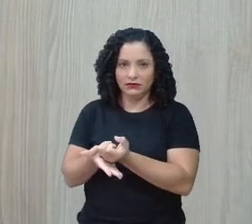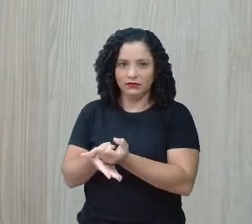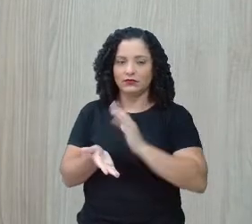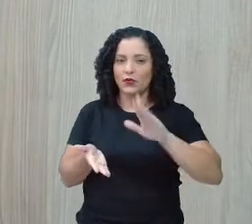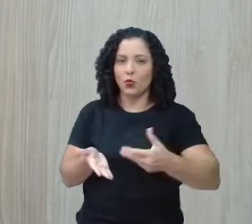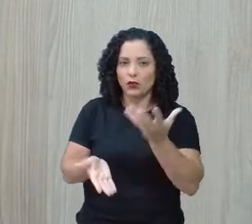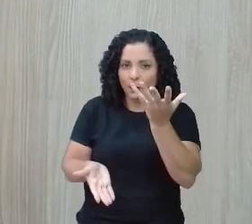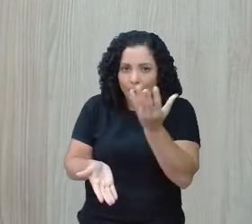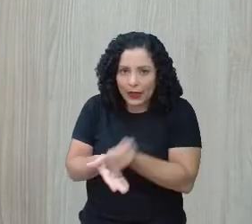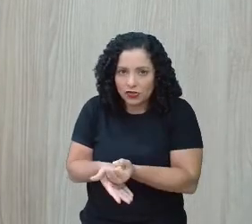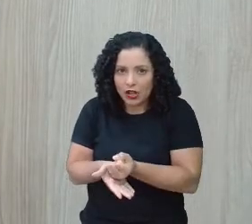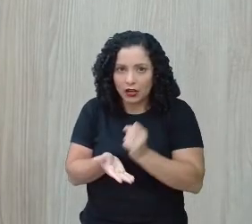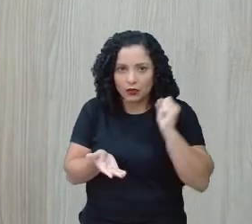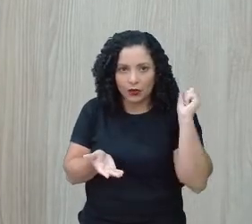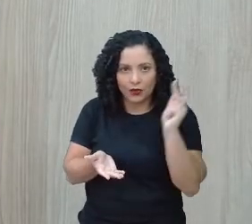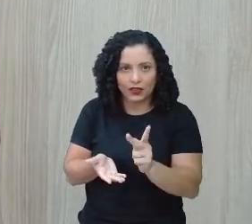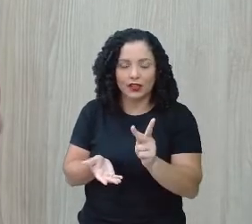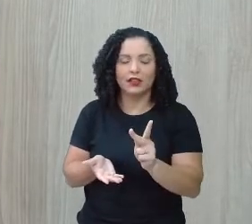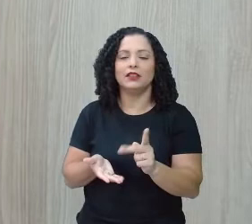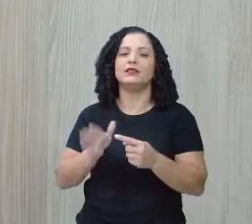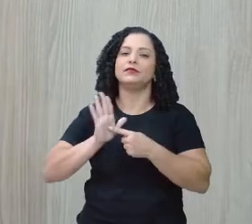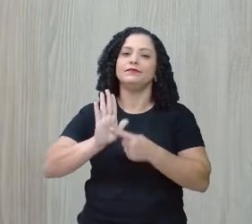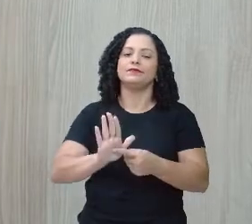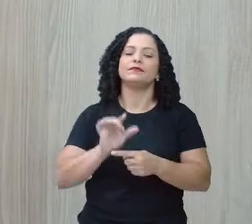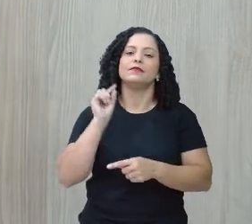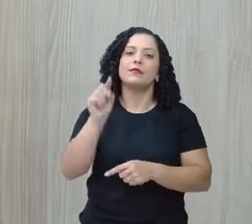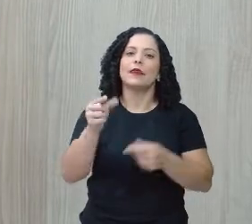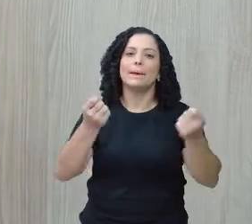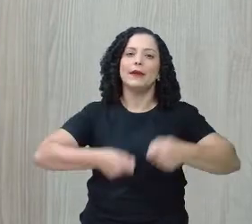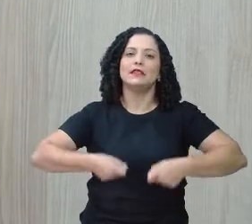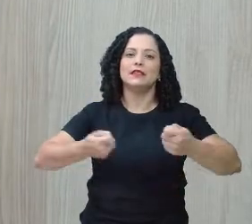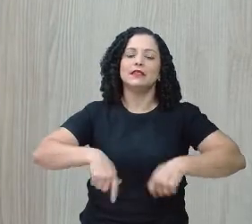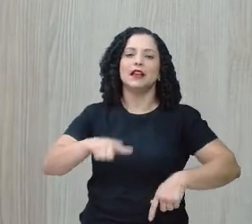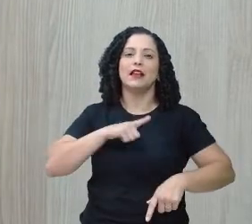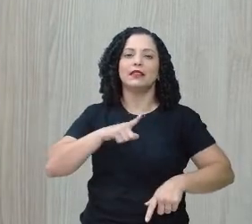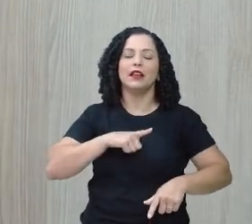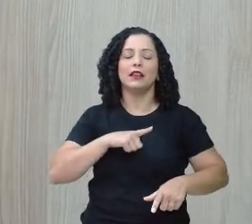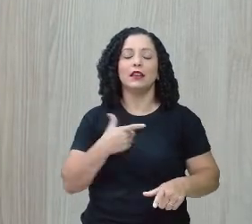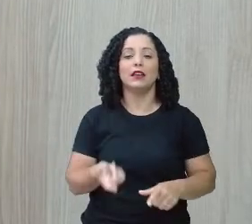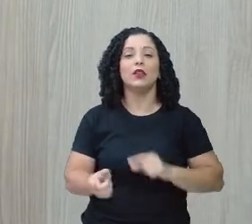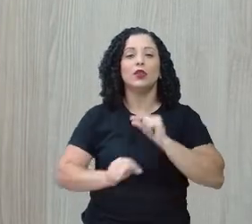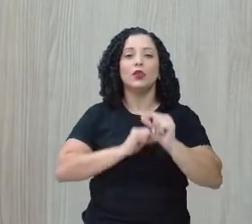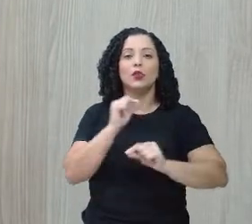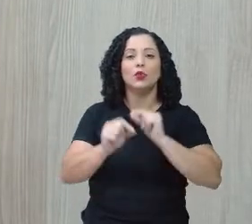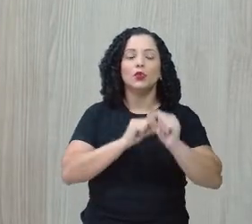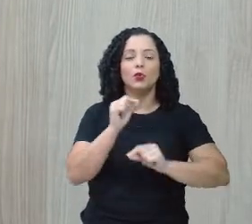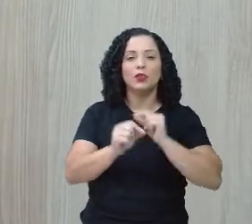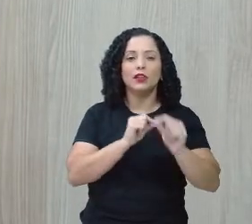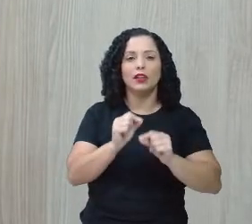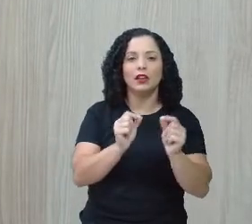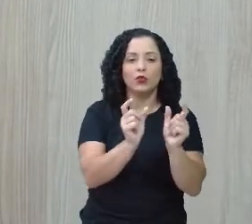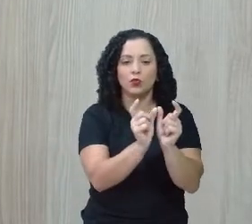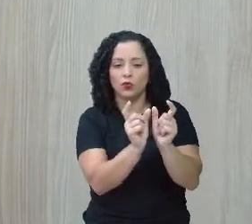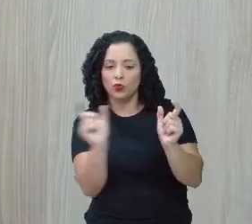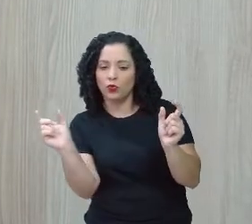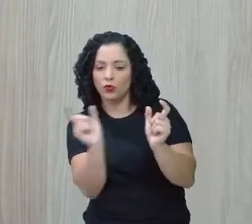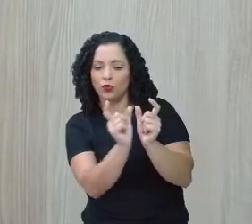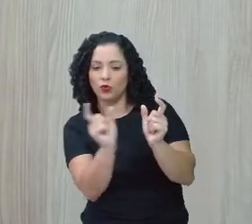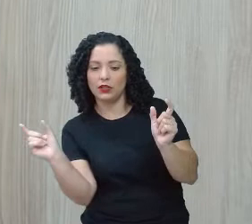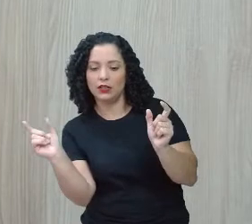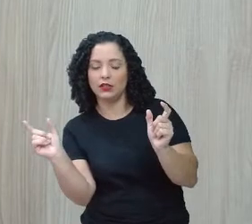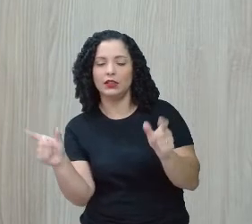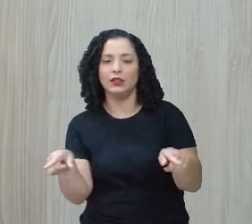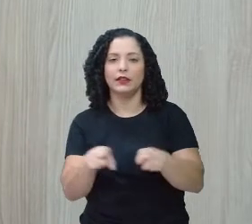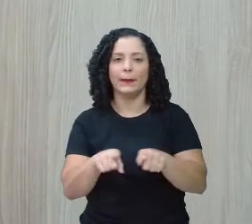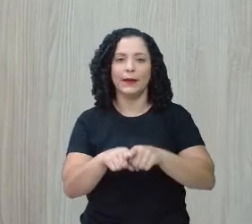o download, vai aparecer lá que você precisa colocar o login e precisa colocar também a senha. O login é a